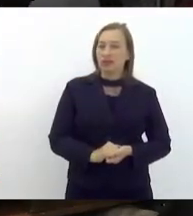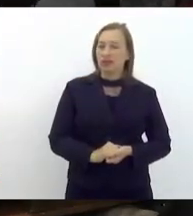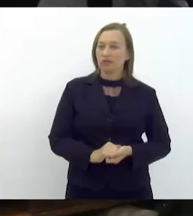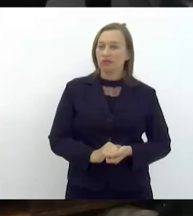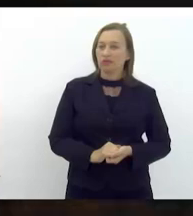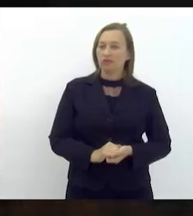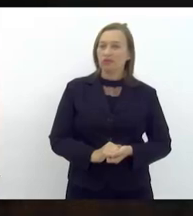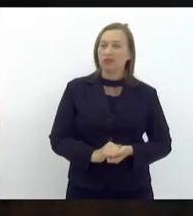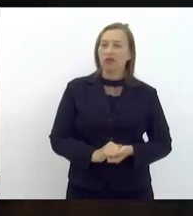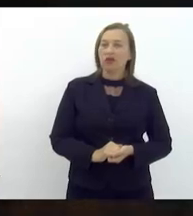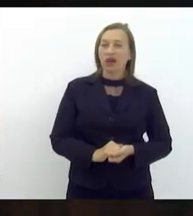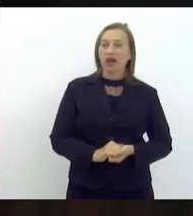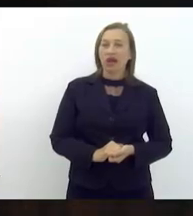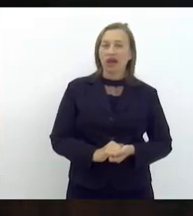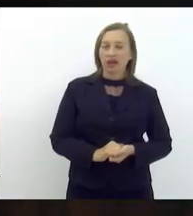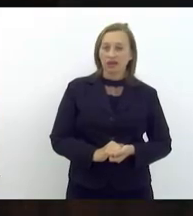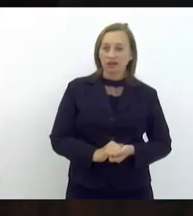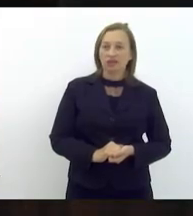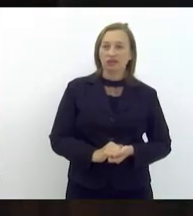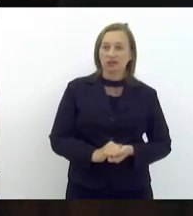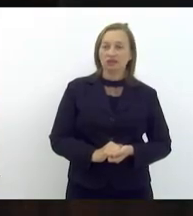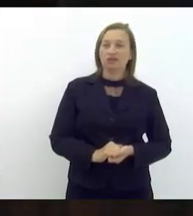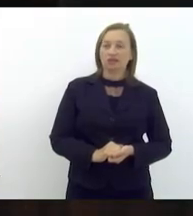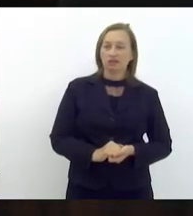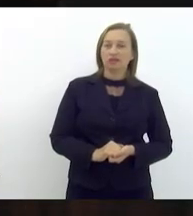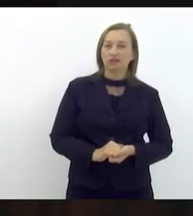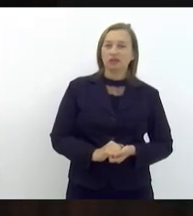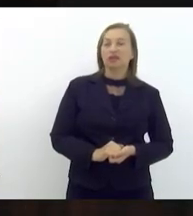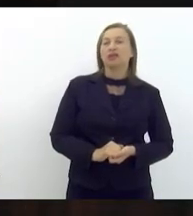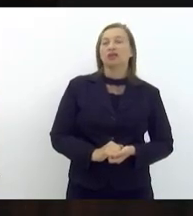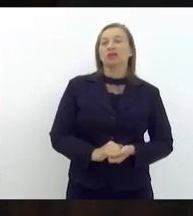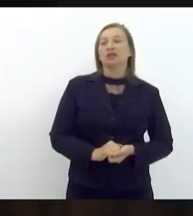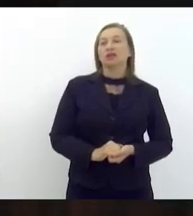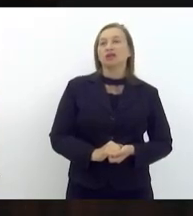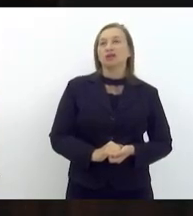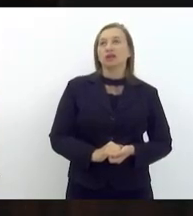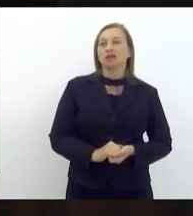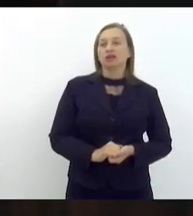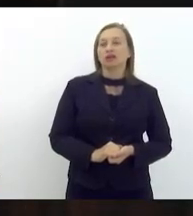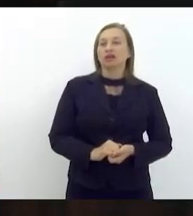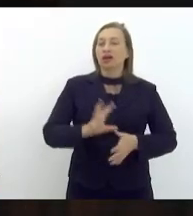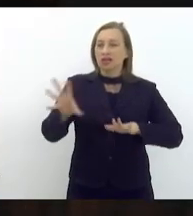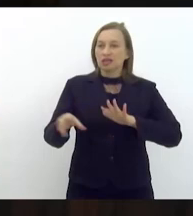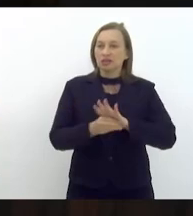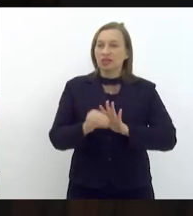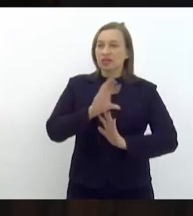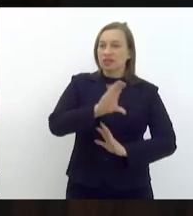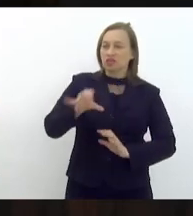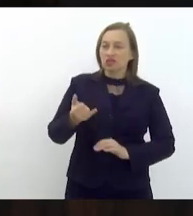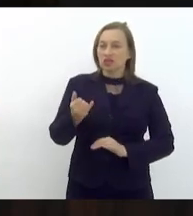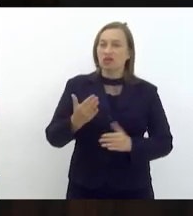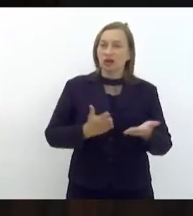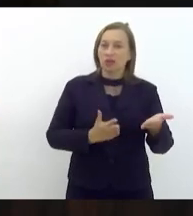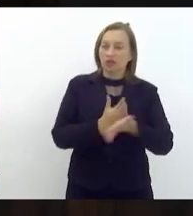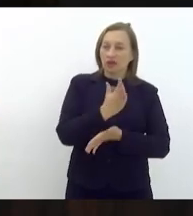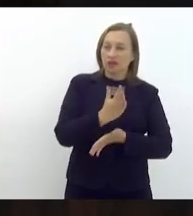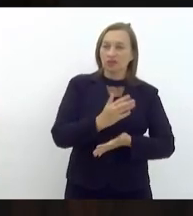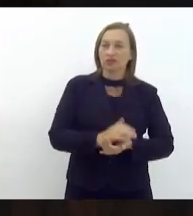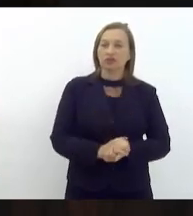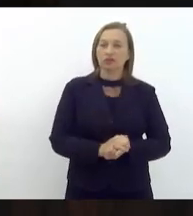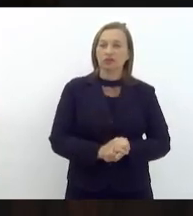em votação as emendas da ccj senhores que a própria Deus como estão aprovado